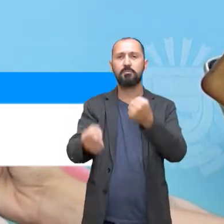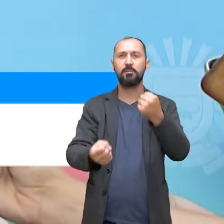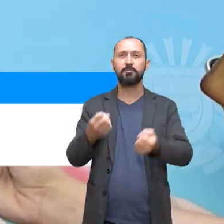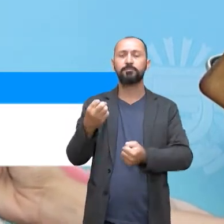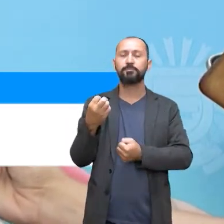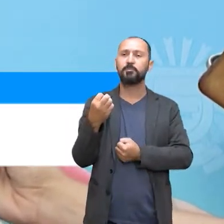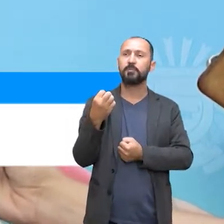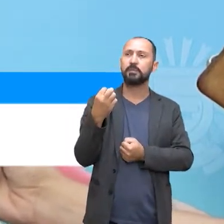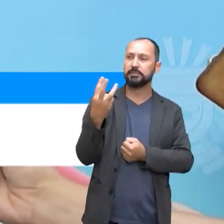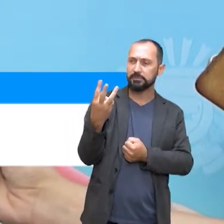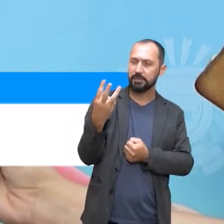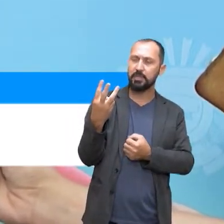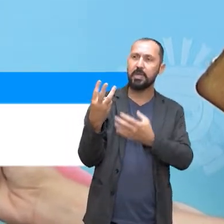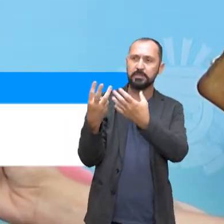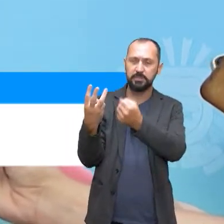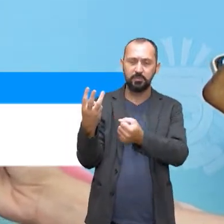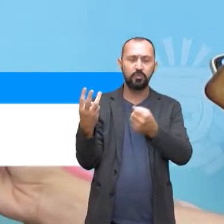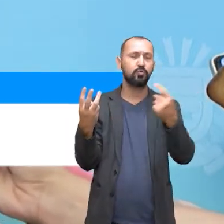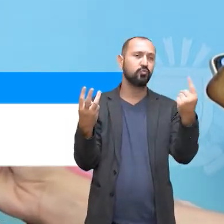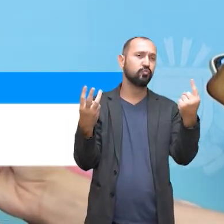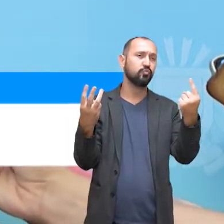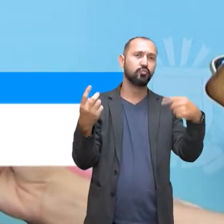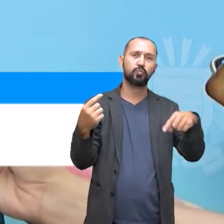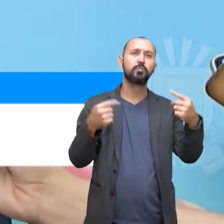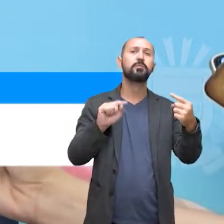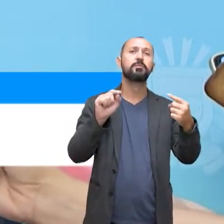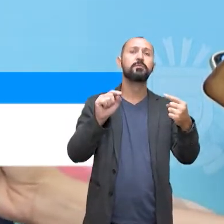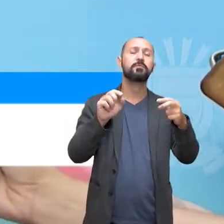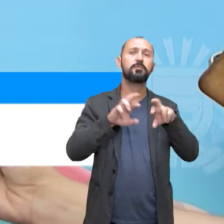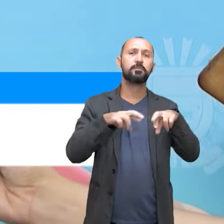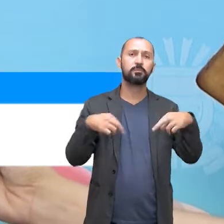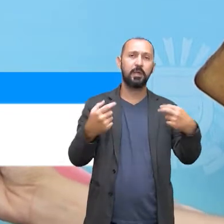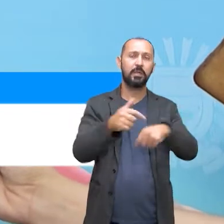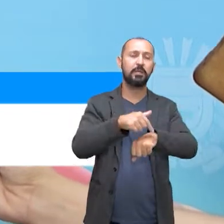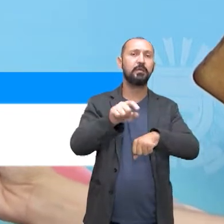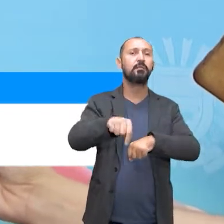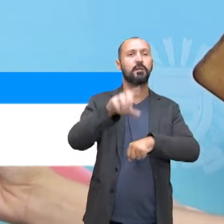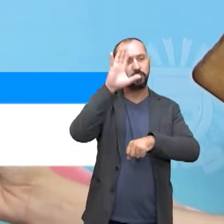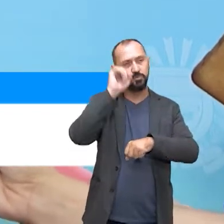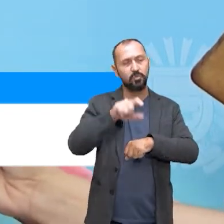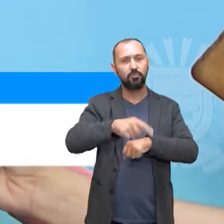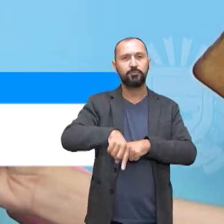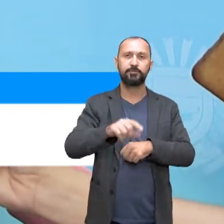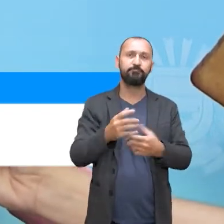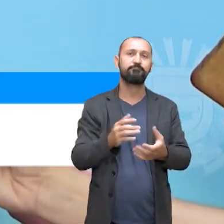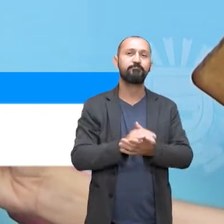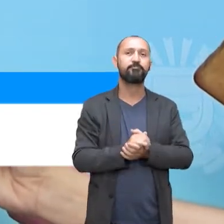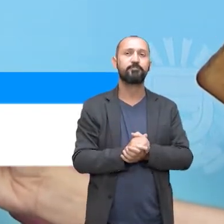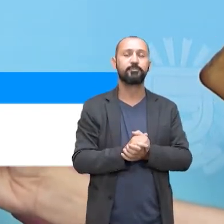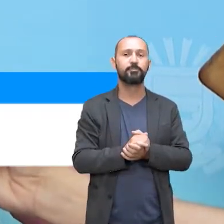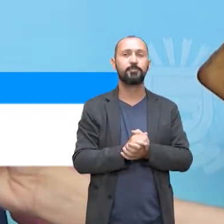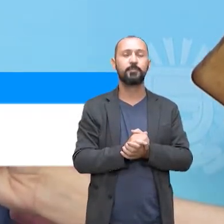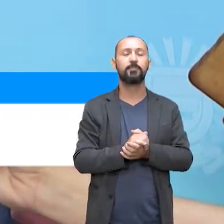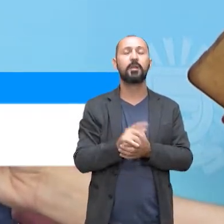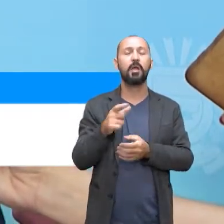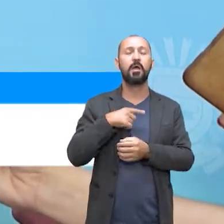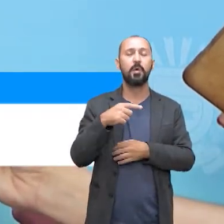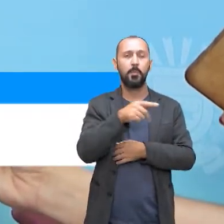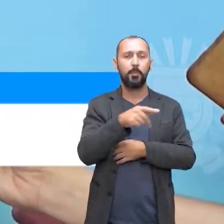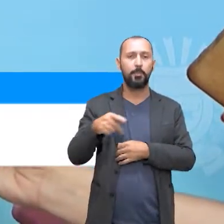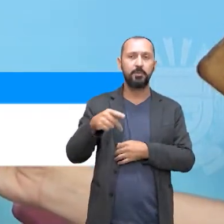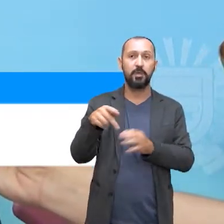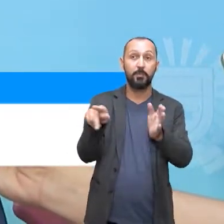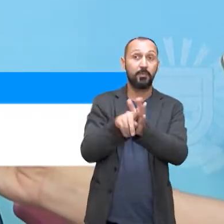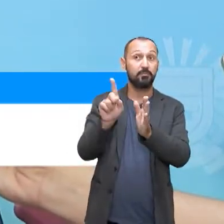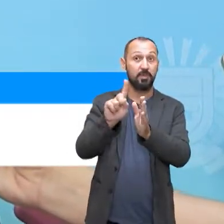topou, foi votado 13 a favor e 1 contrário. O plenário é soberano. Então, quando o plenário decide, aí não é uma decisão